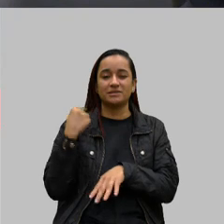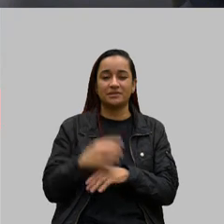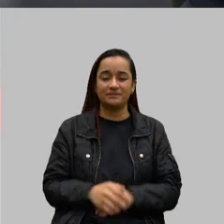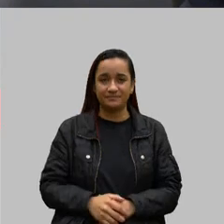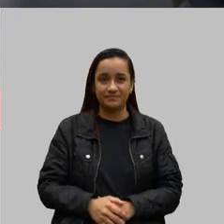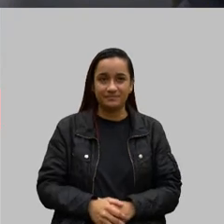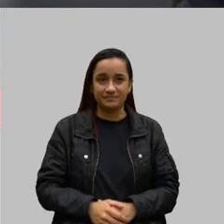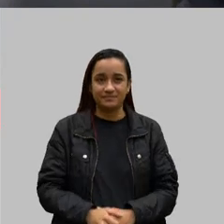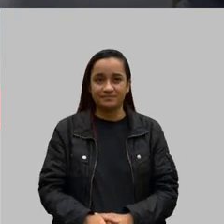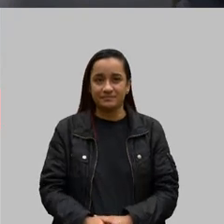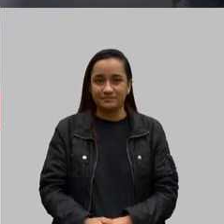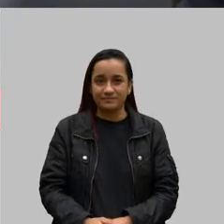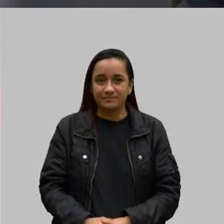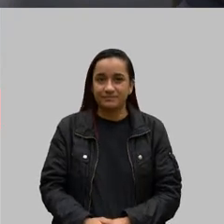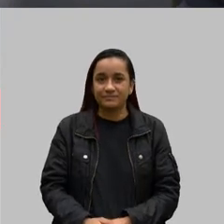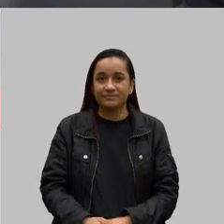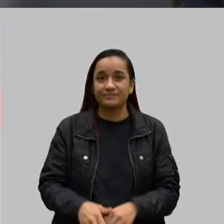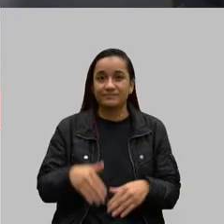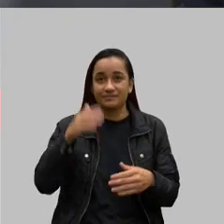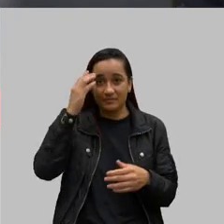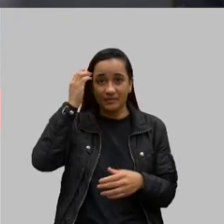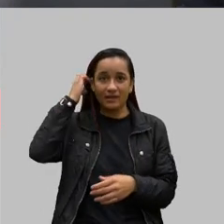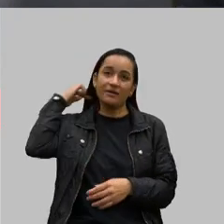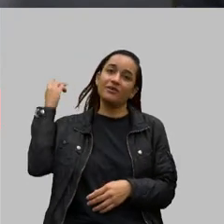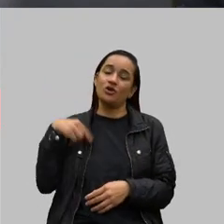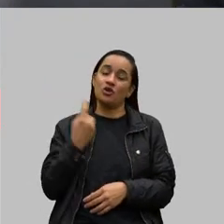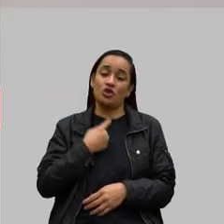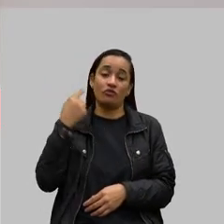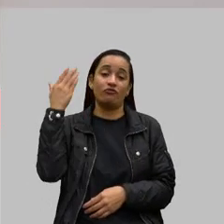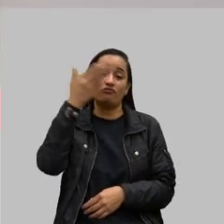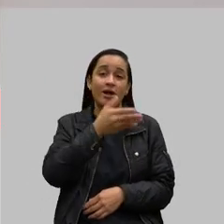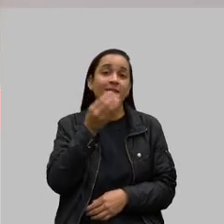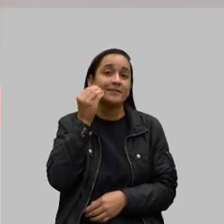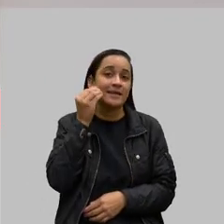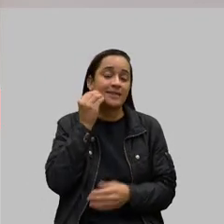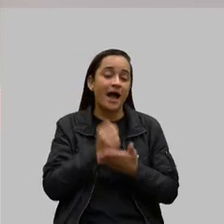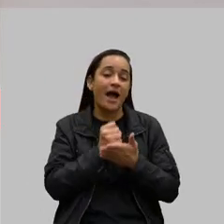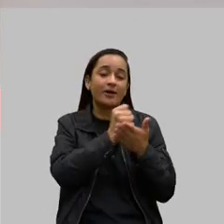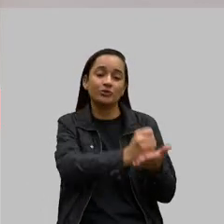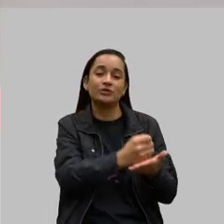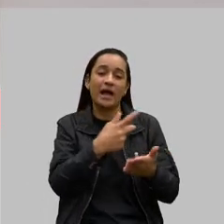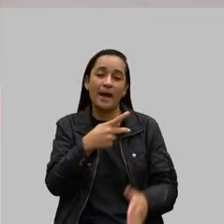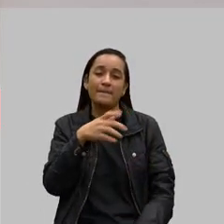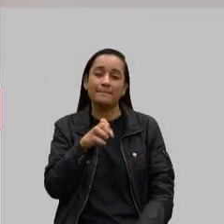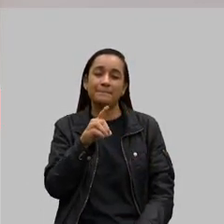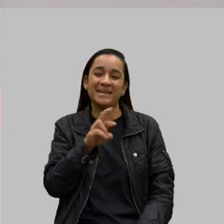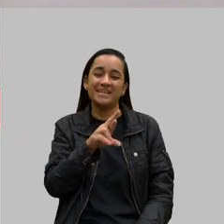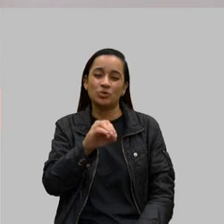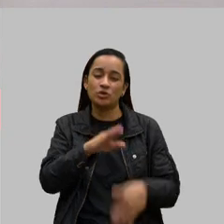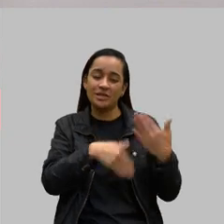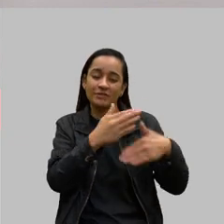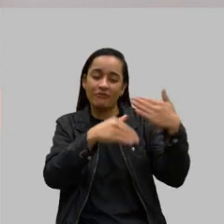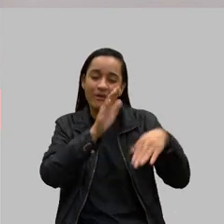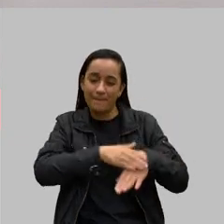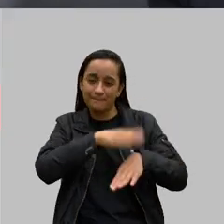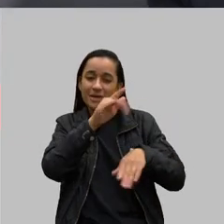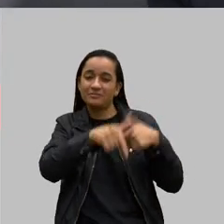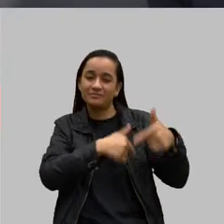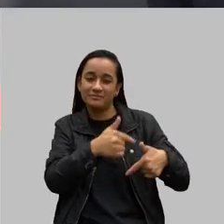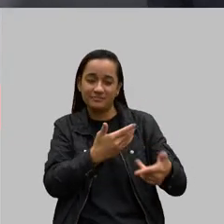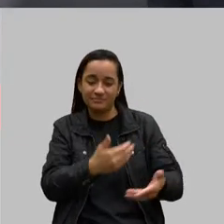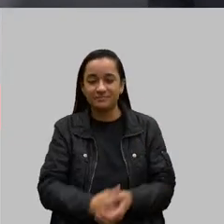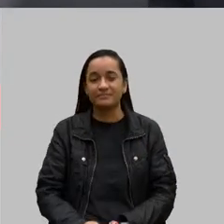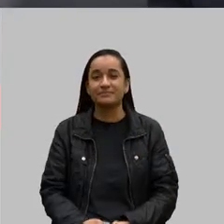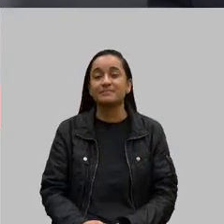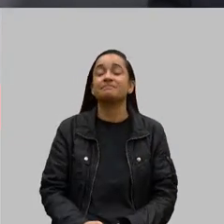passada nós estamos lá só para tentar ajudar o Pedro a desenvolver mais o de Minas Gerais eu